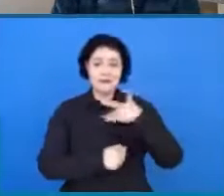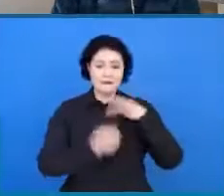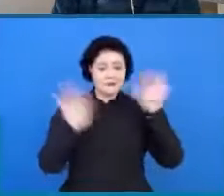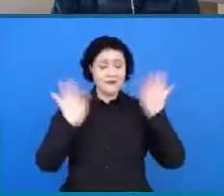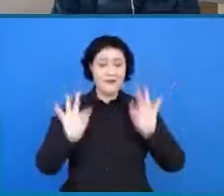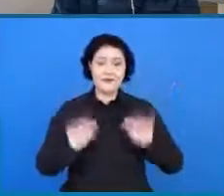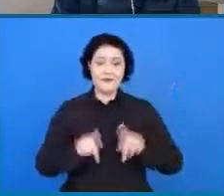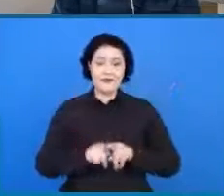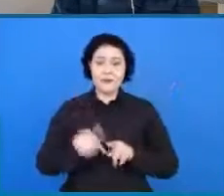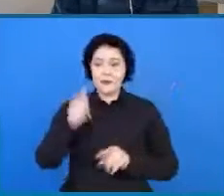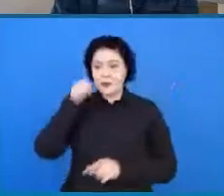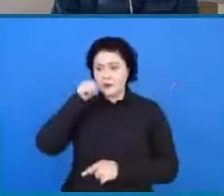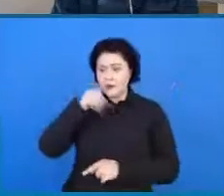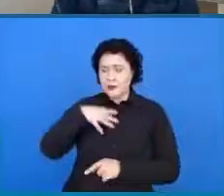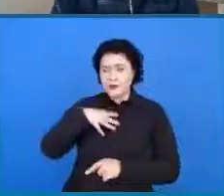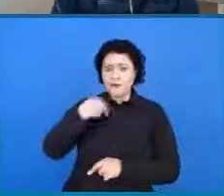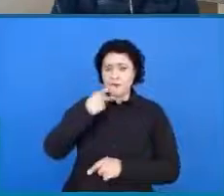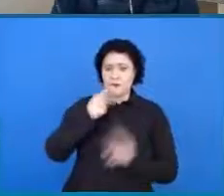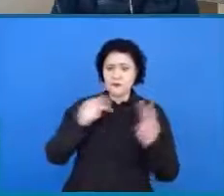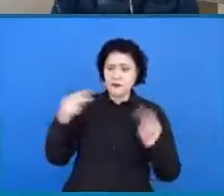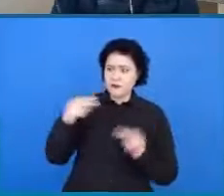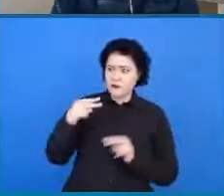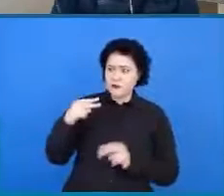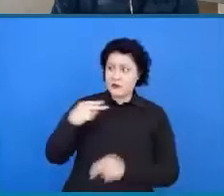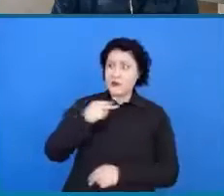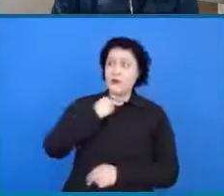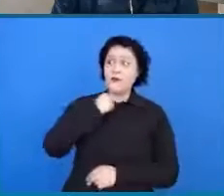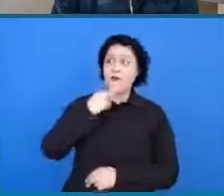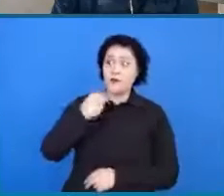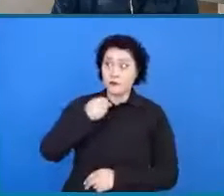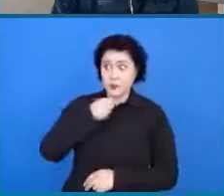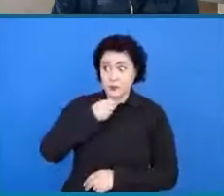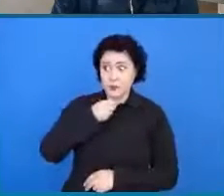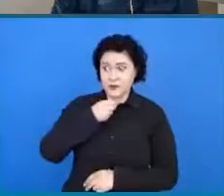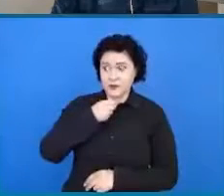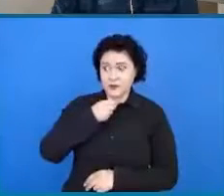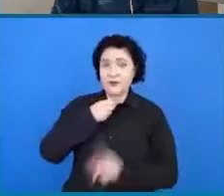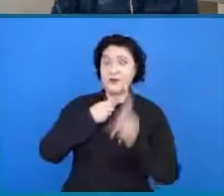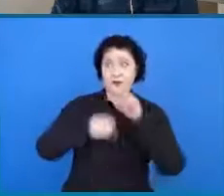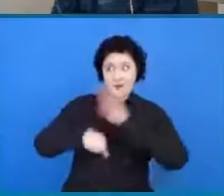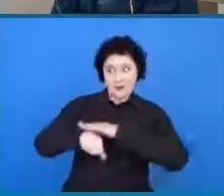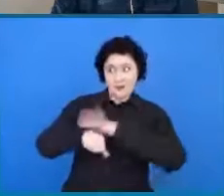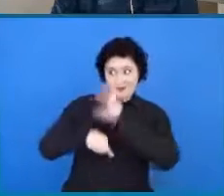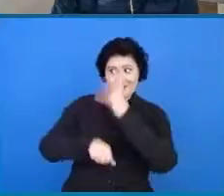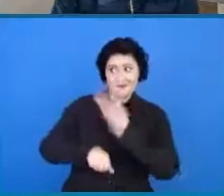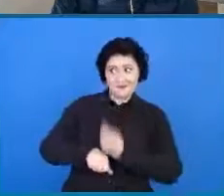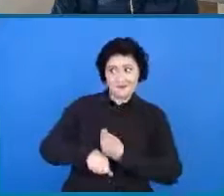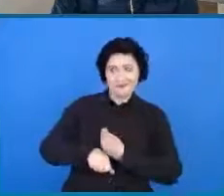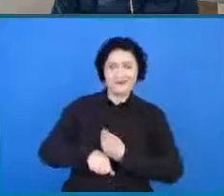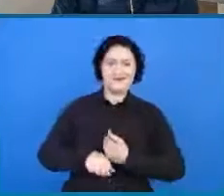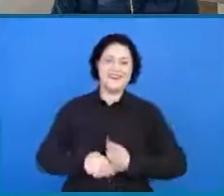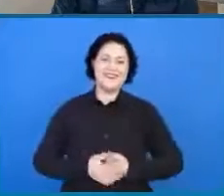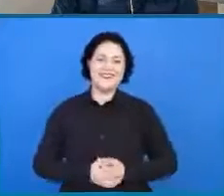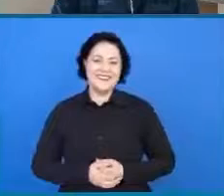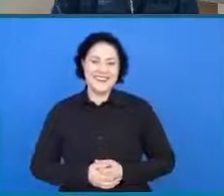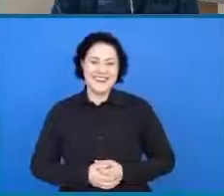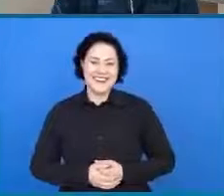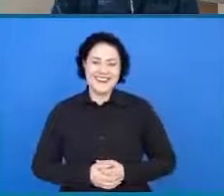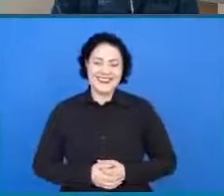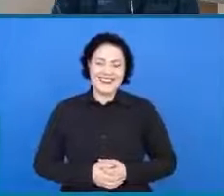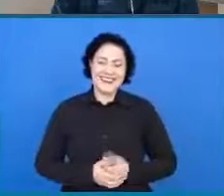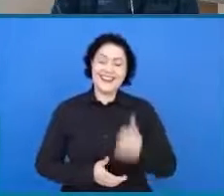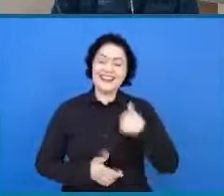aí a filha dela olhou para mim descer voz de locutor e é do momento espírita daqui o